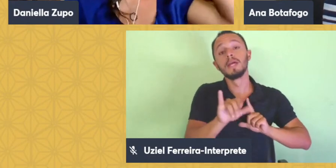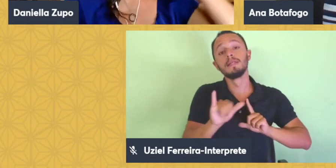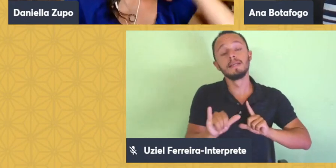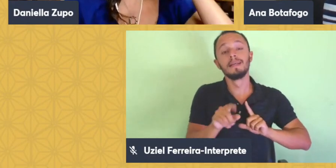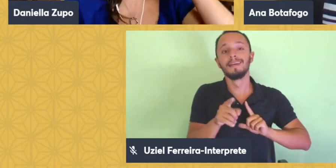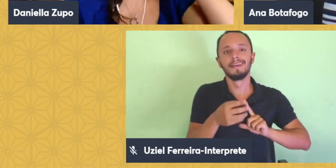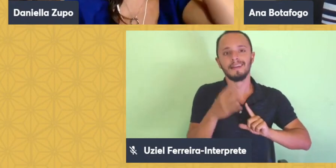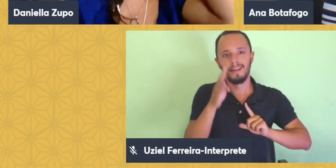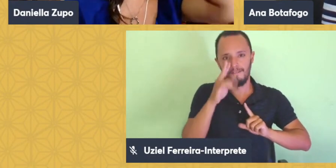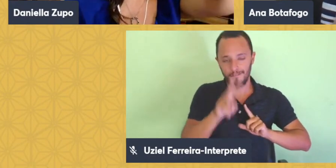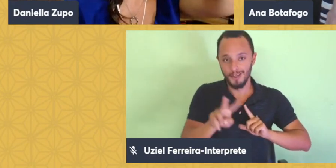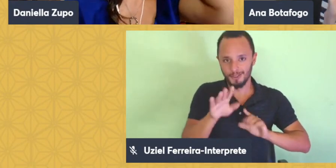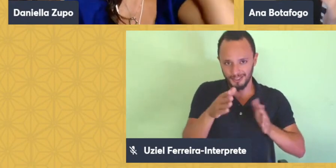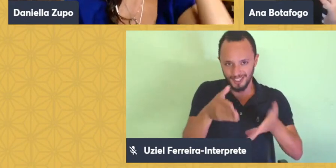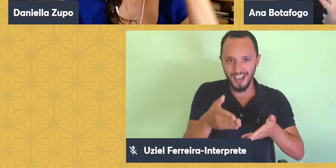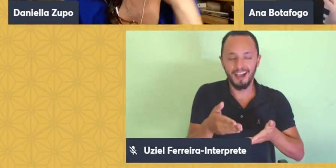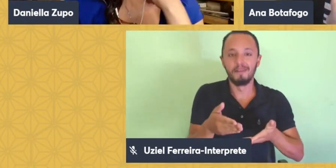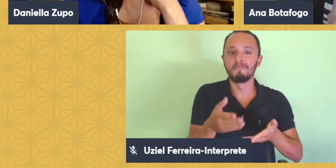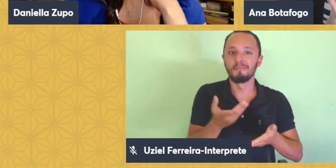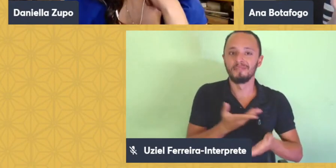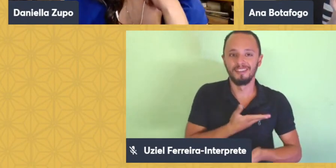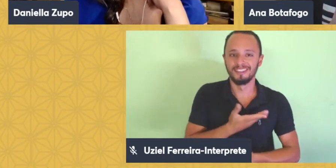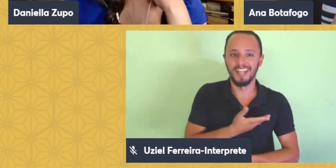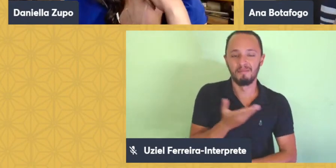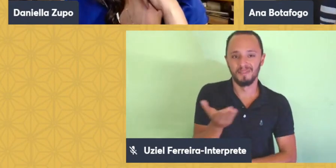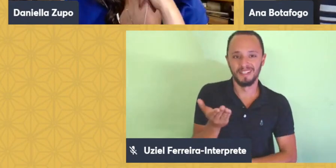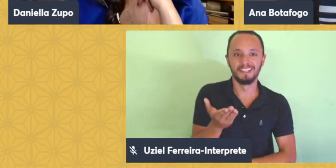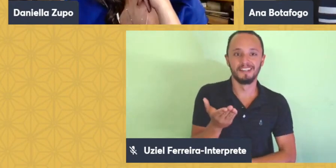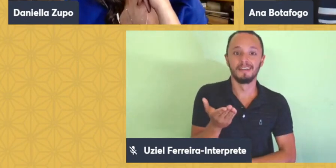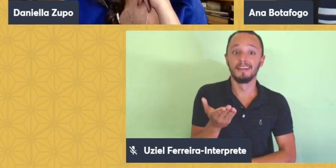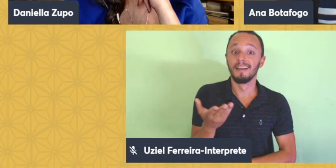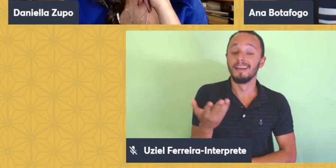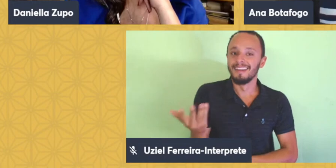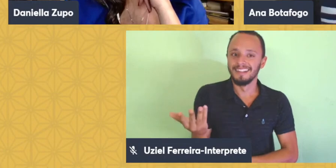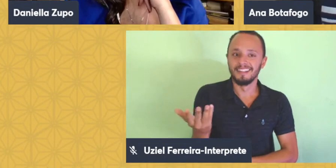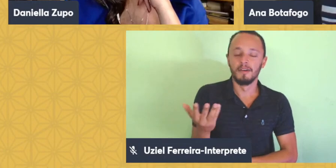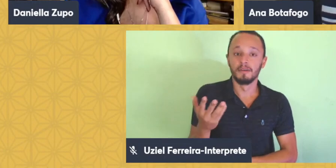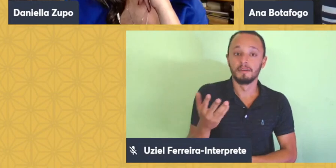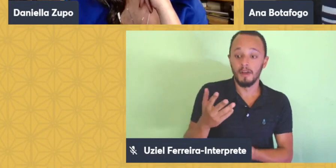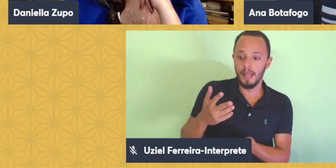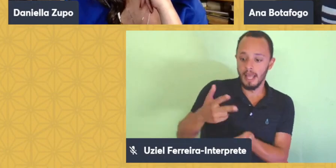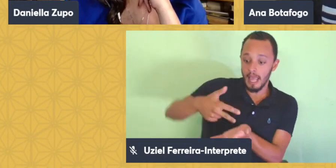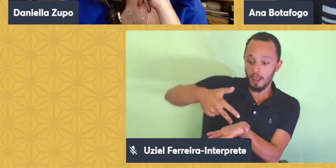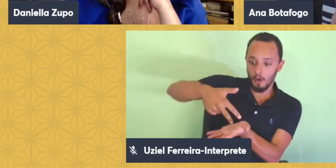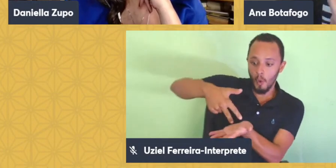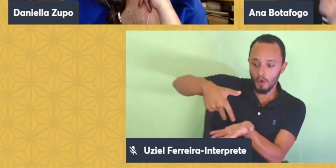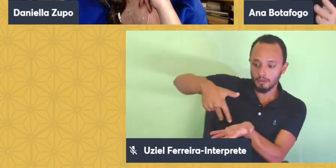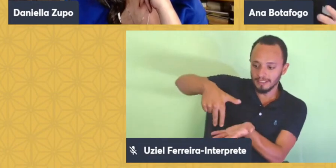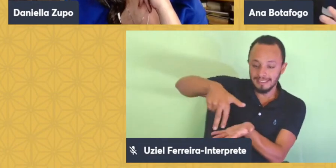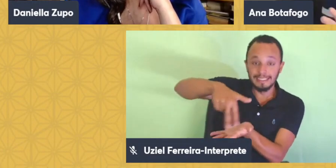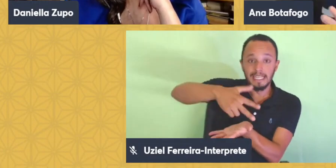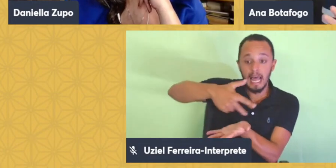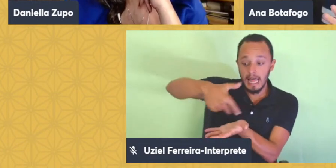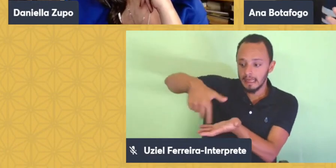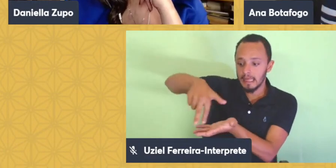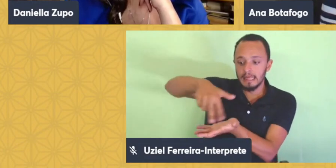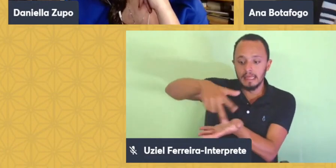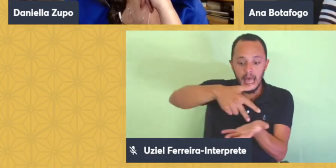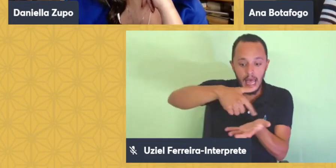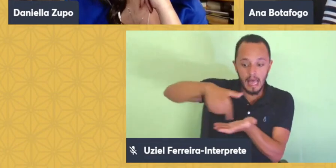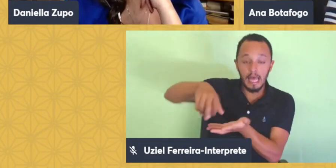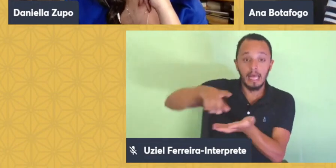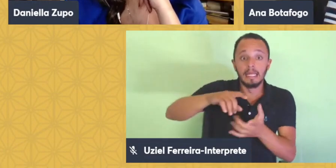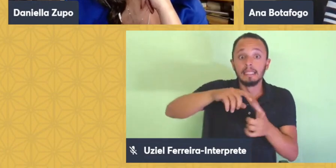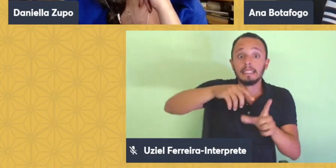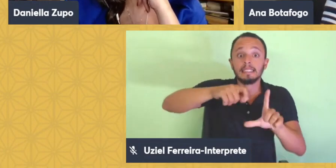não sei se ela concorda com que eu vou falar é um filme para mim mais do que de balé mais do que dança é um filme psicológico